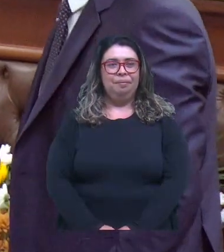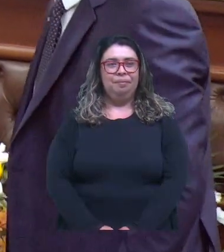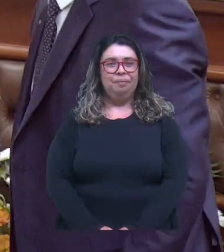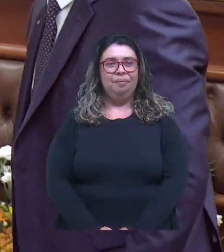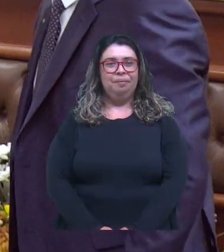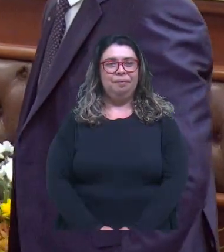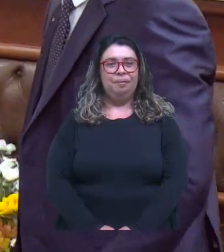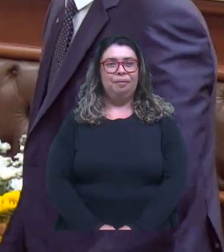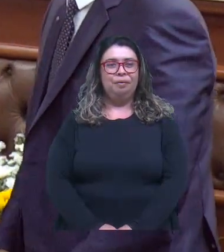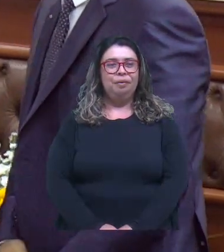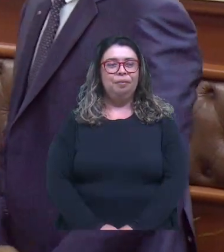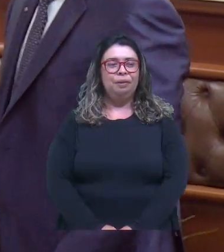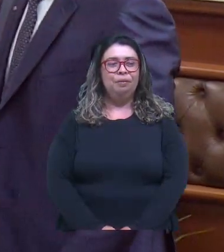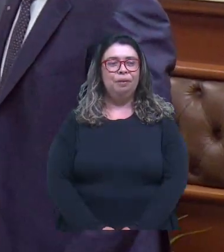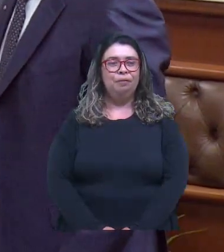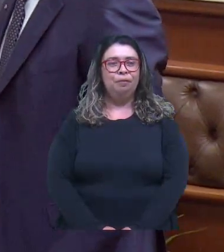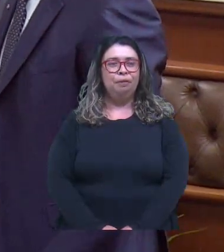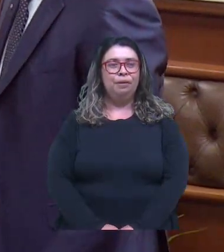por favor.